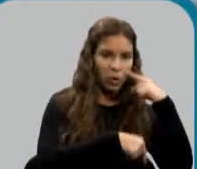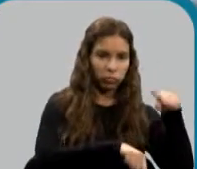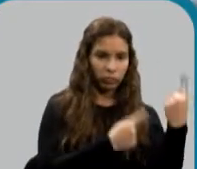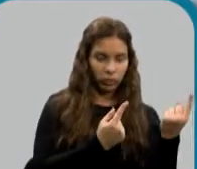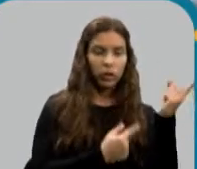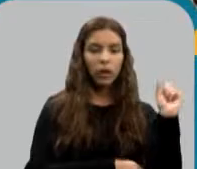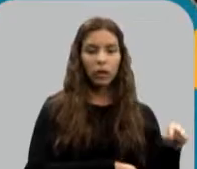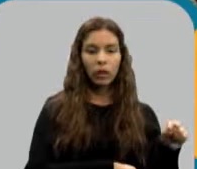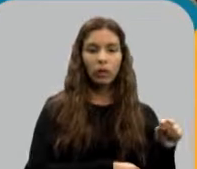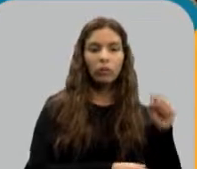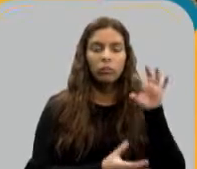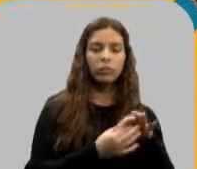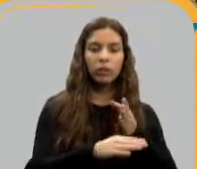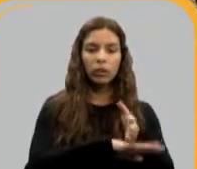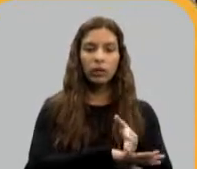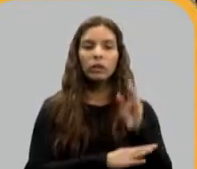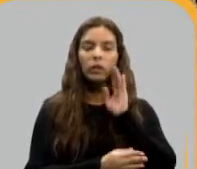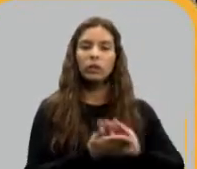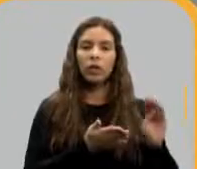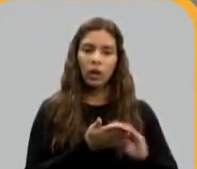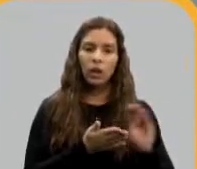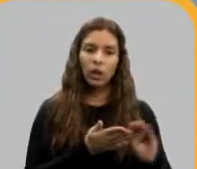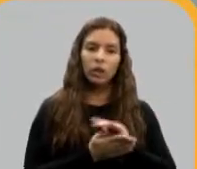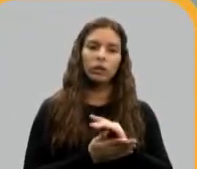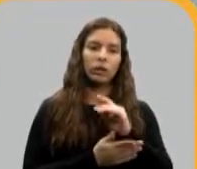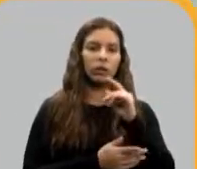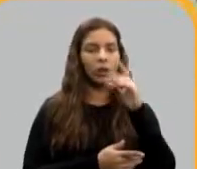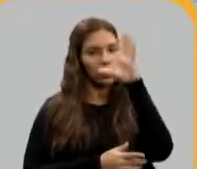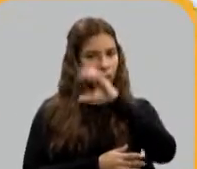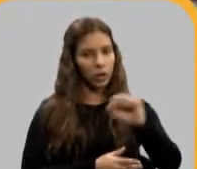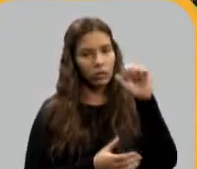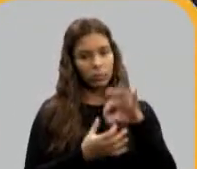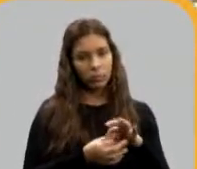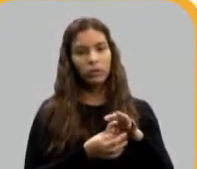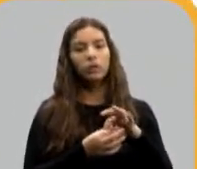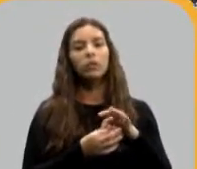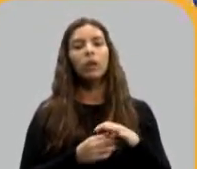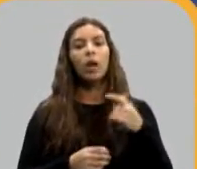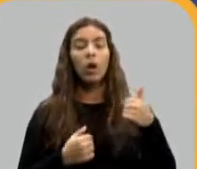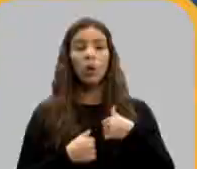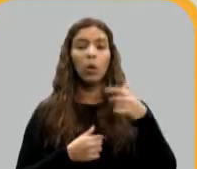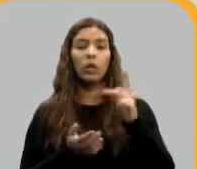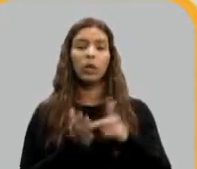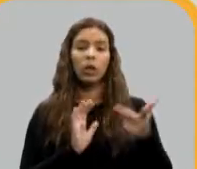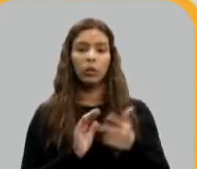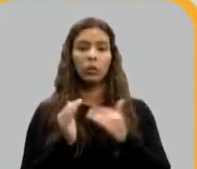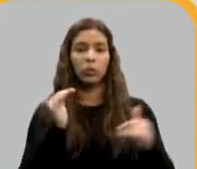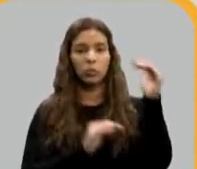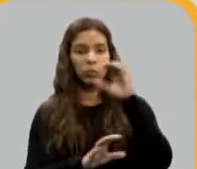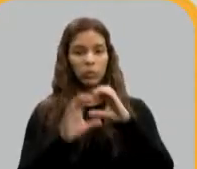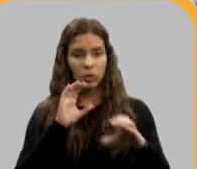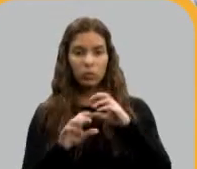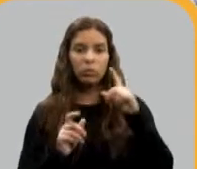das Obras Públicas e também trabalhava diretamente com a Secretária de Estado dos Transportes. Entrei no Metro como técnica superior de